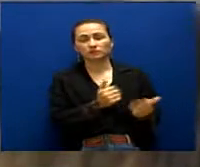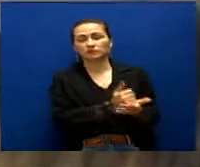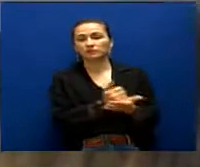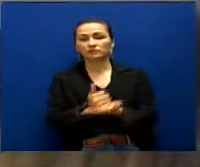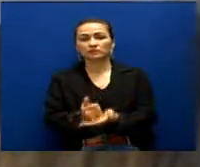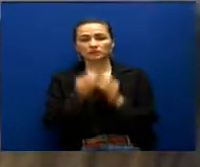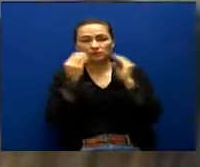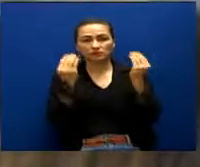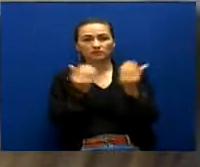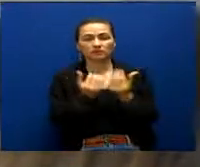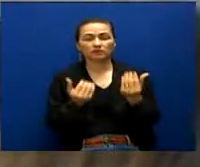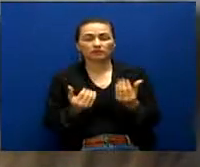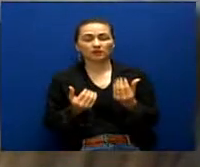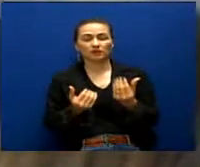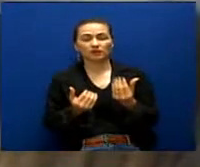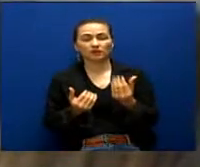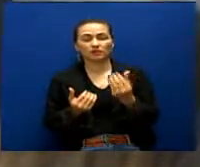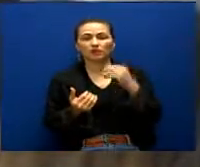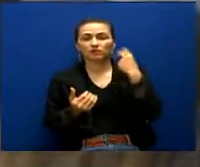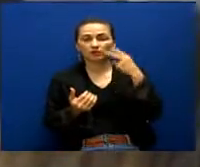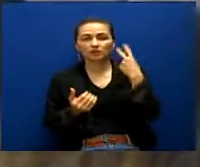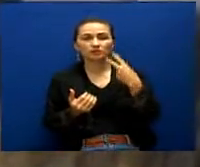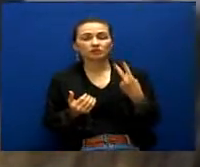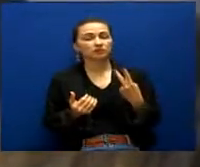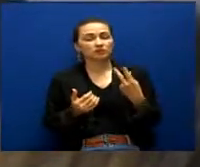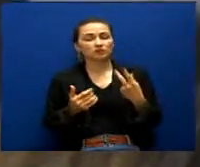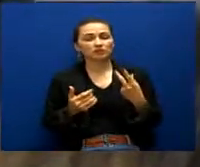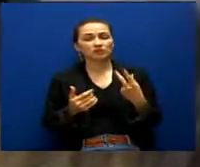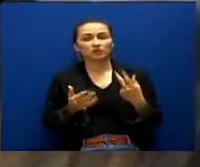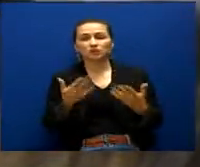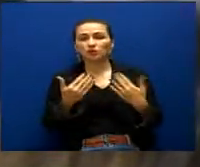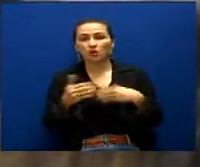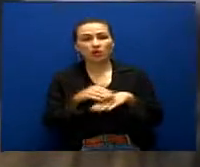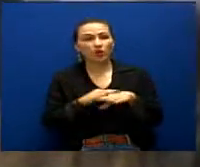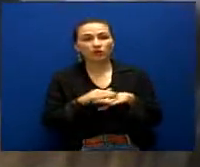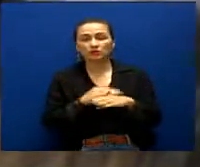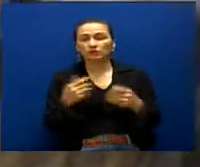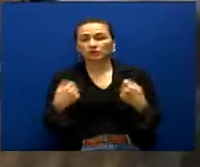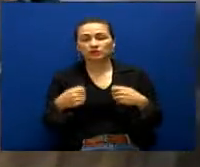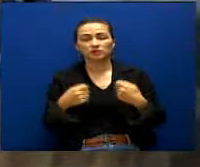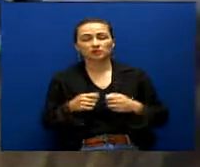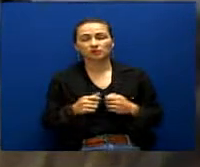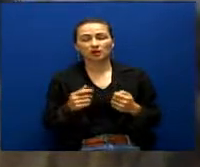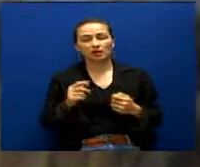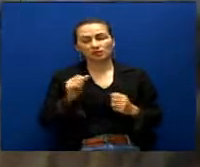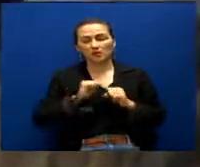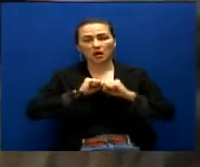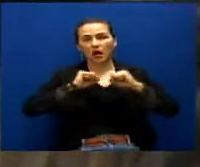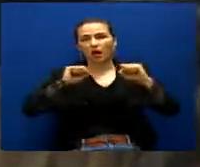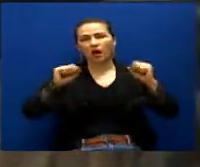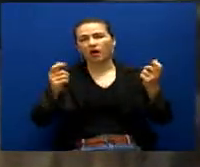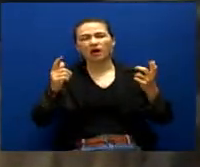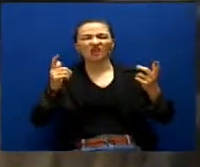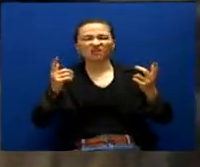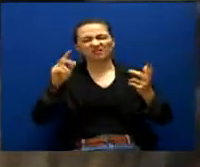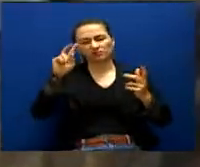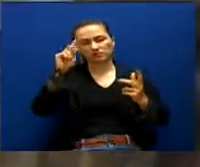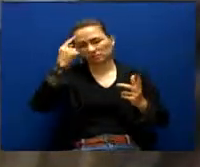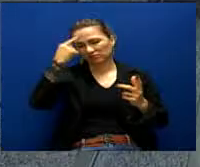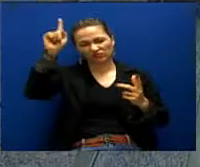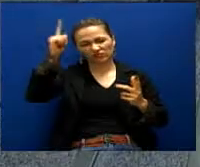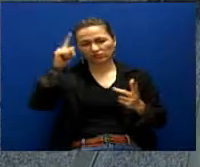alteração do documento mais importante da cidade sem falar com ninguém? O cara acordou com uma vontade lá, eu quero mudar, vou mudar. Não é assim. Então, vereador,